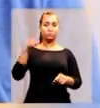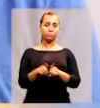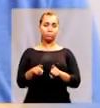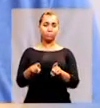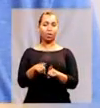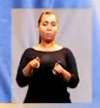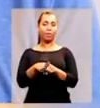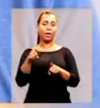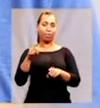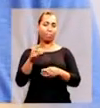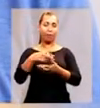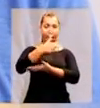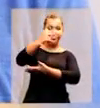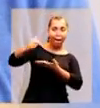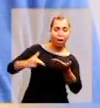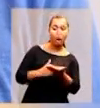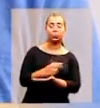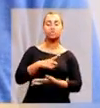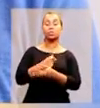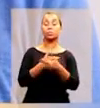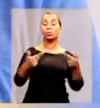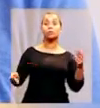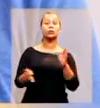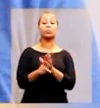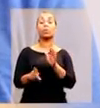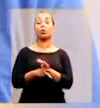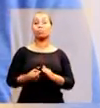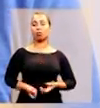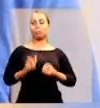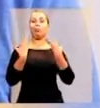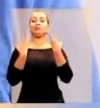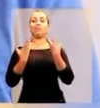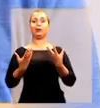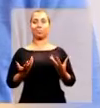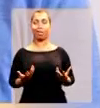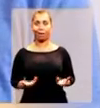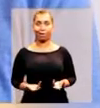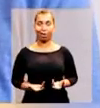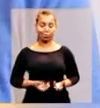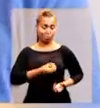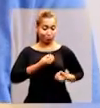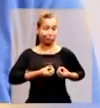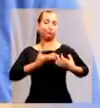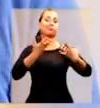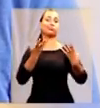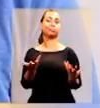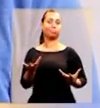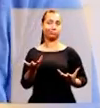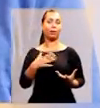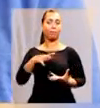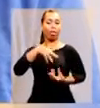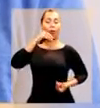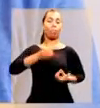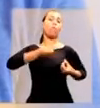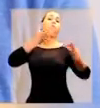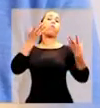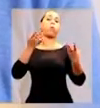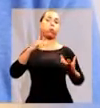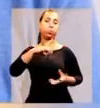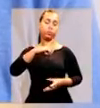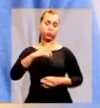arte tem um viés que é da espontaneidade. Quer dizer, vem de dentro do coração, vem de dentro do